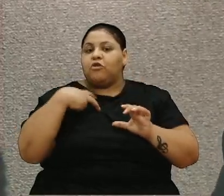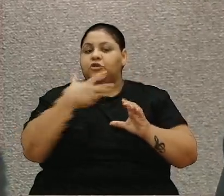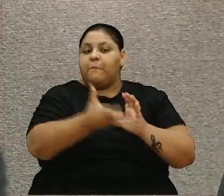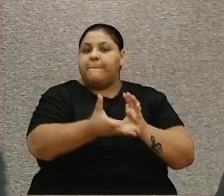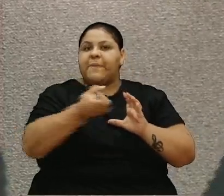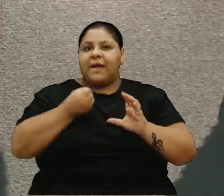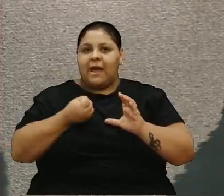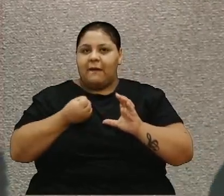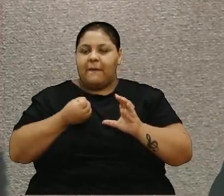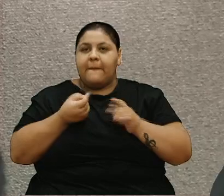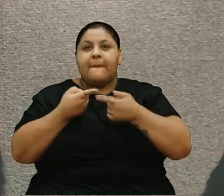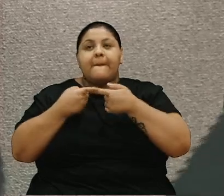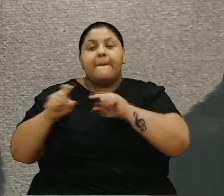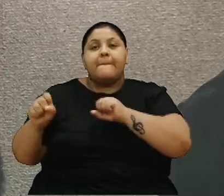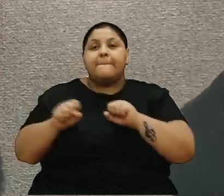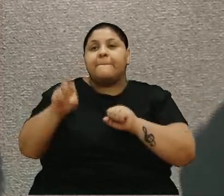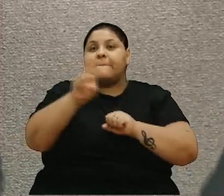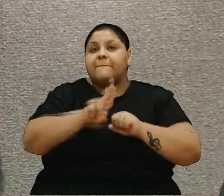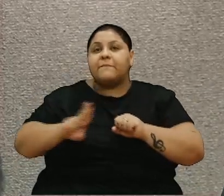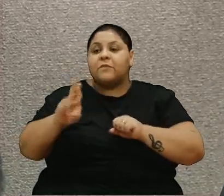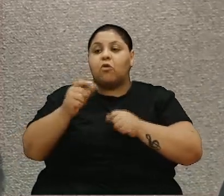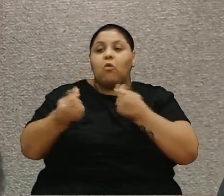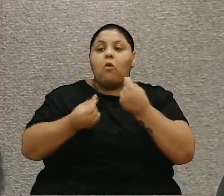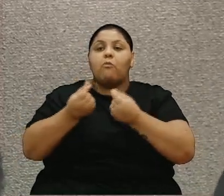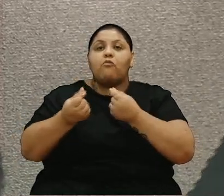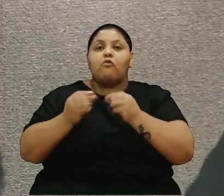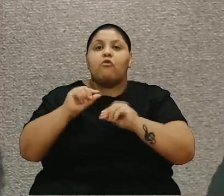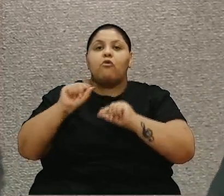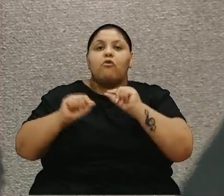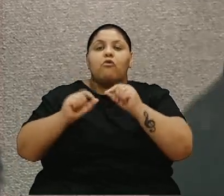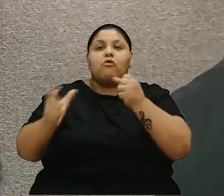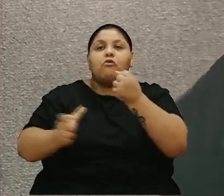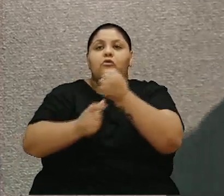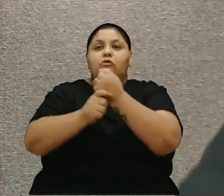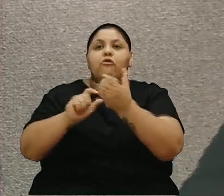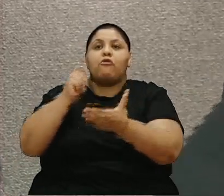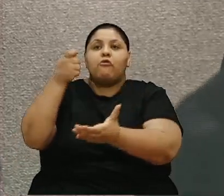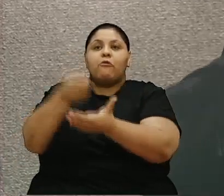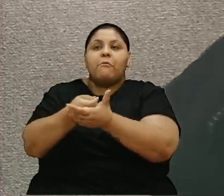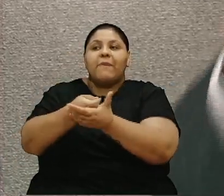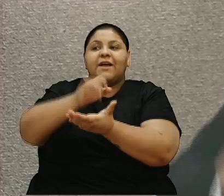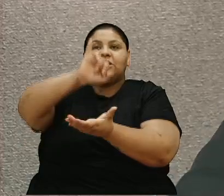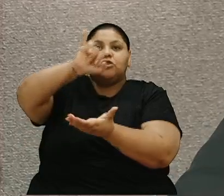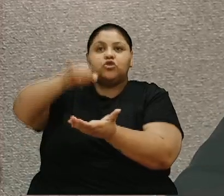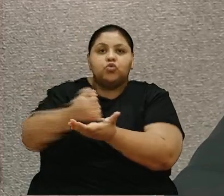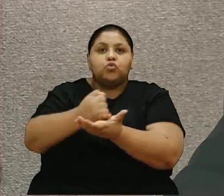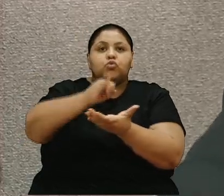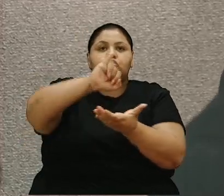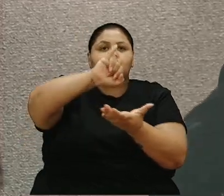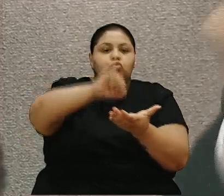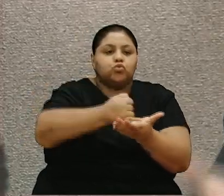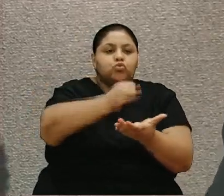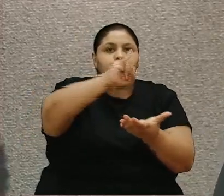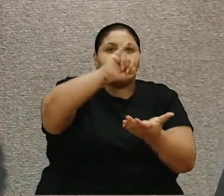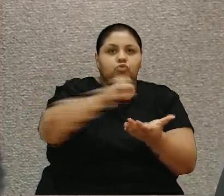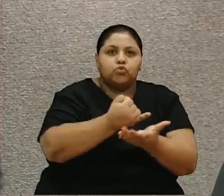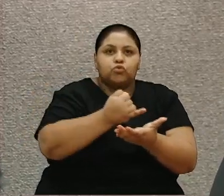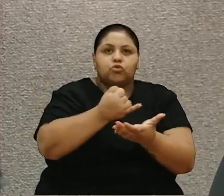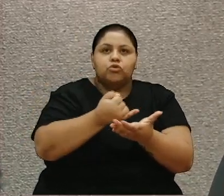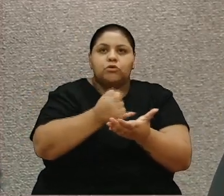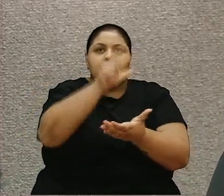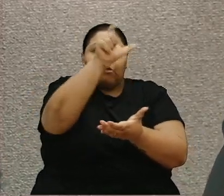No entanto, você pode usá-lo como garantia, pagando juros e juros aos